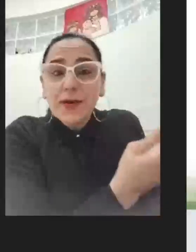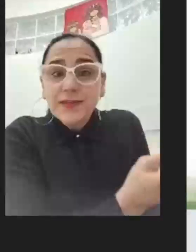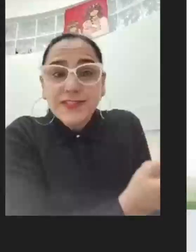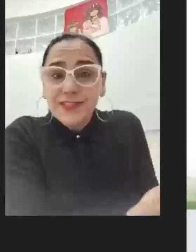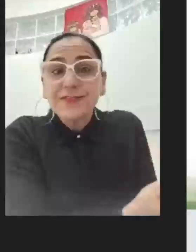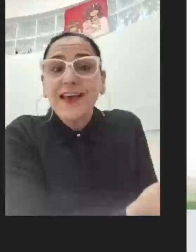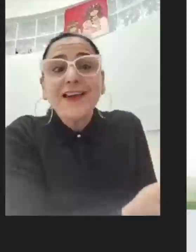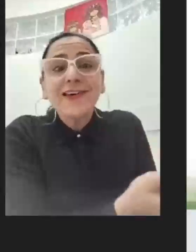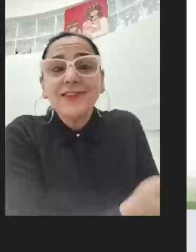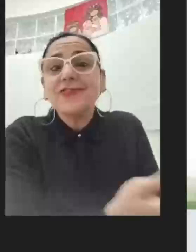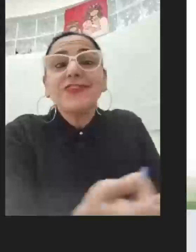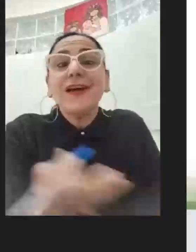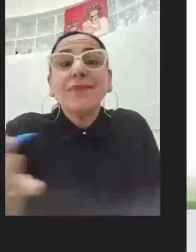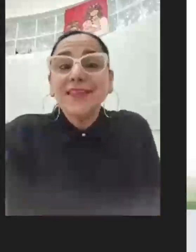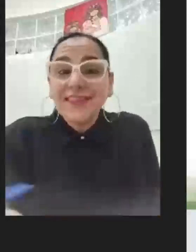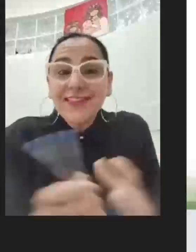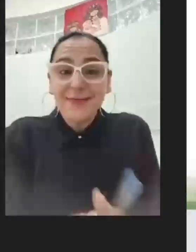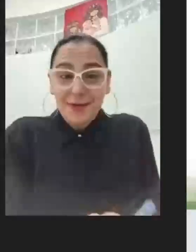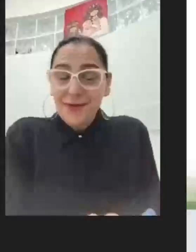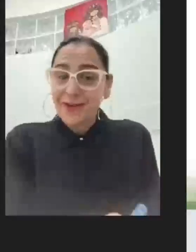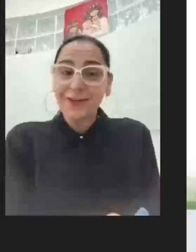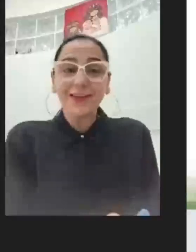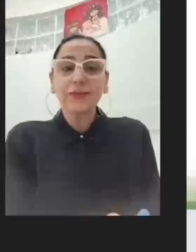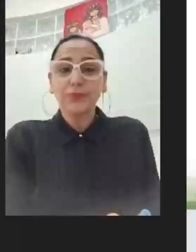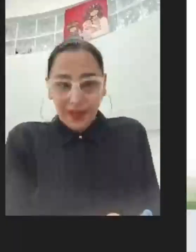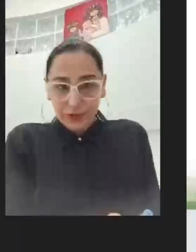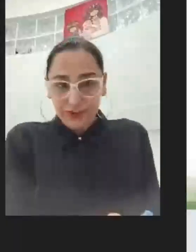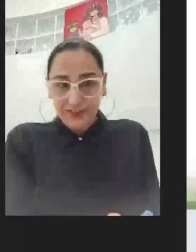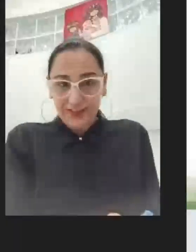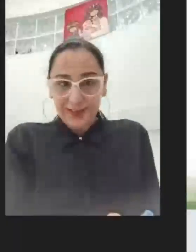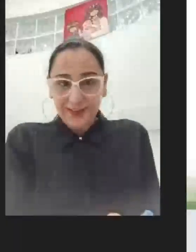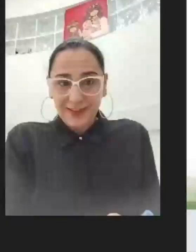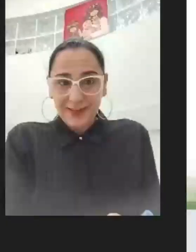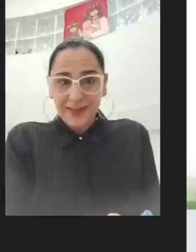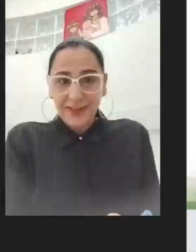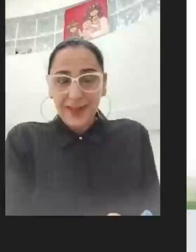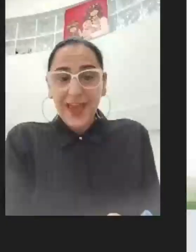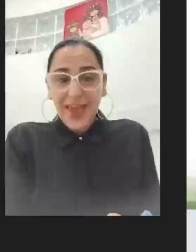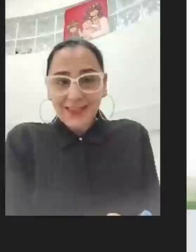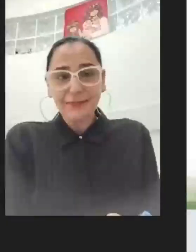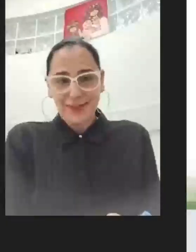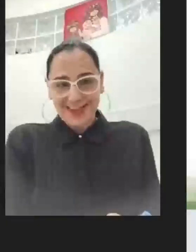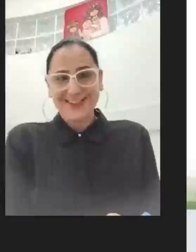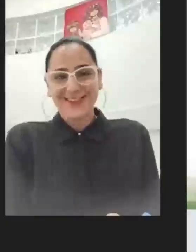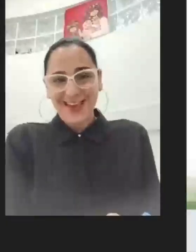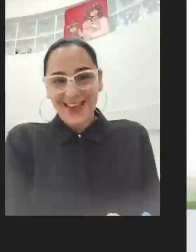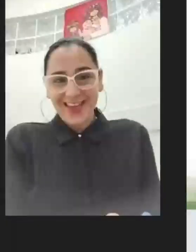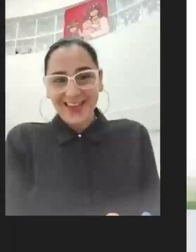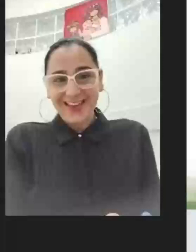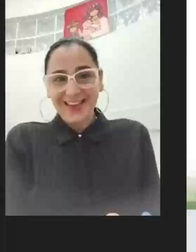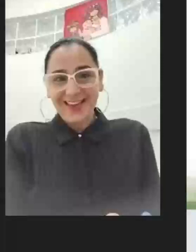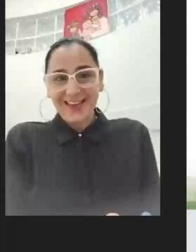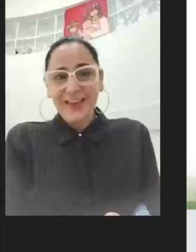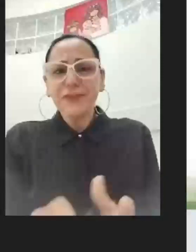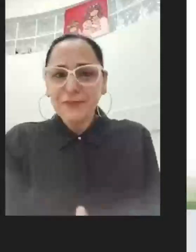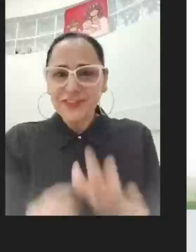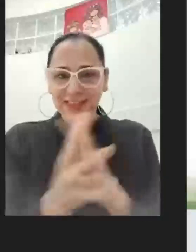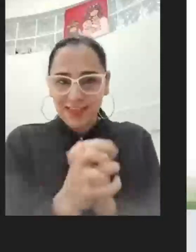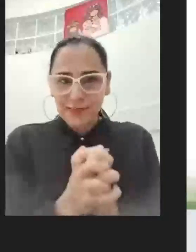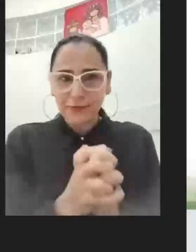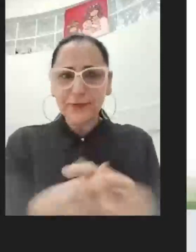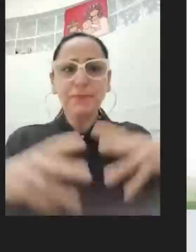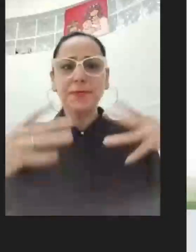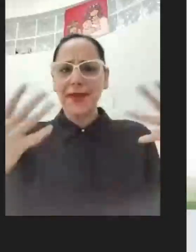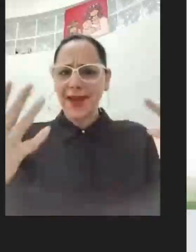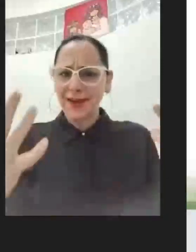Vamos aprender a dar um banhozinho nela antes de ir aprender a dar mamar? O que tu acha? É diferente, não é?